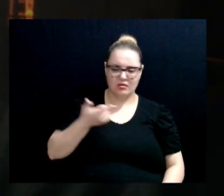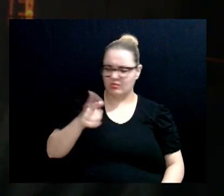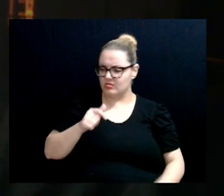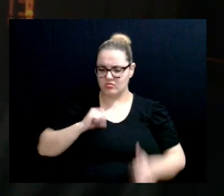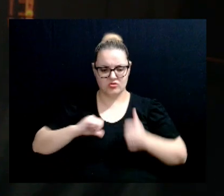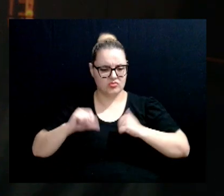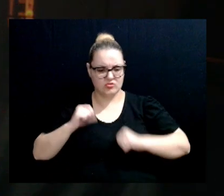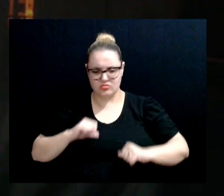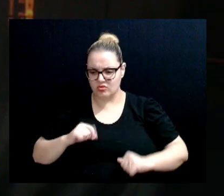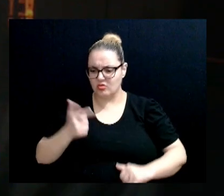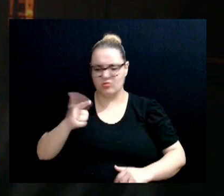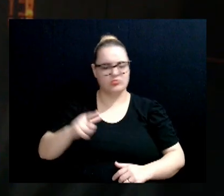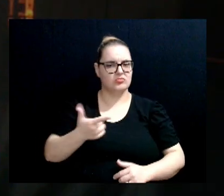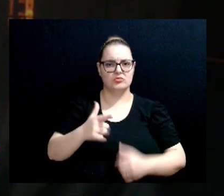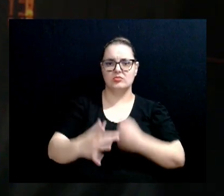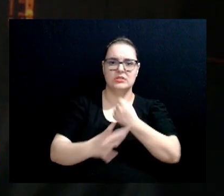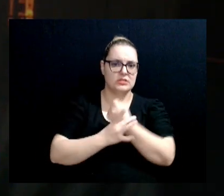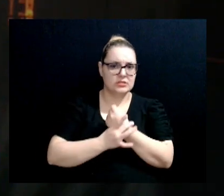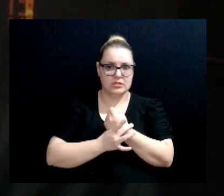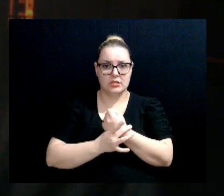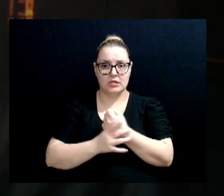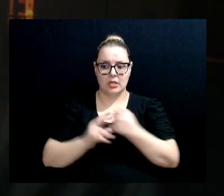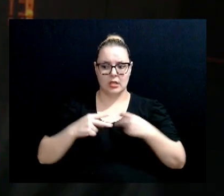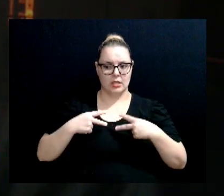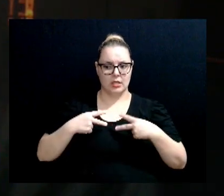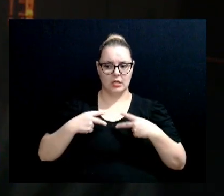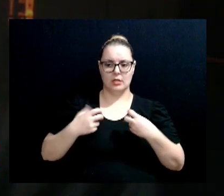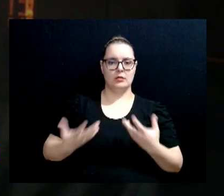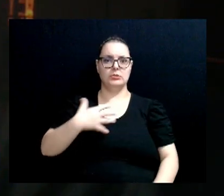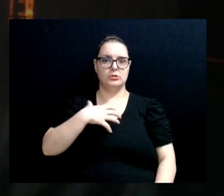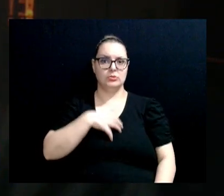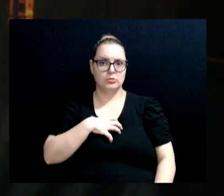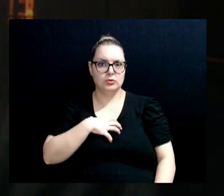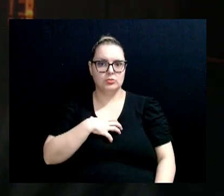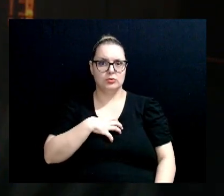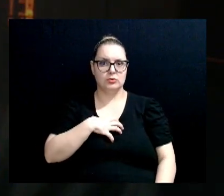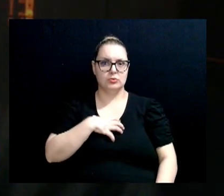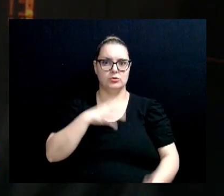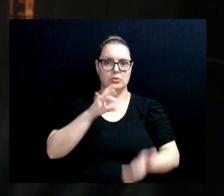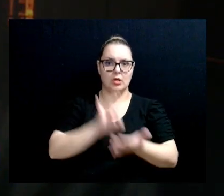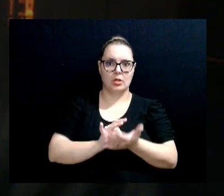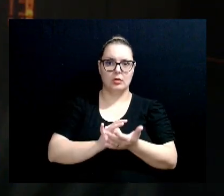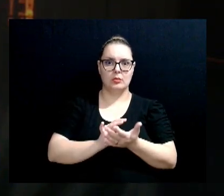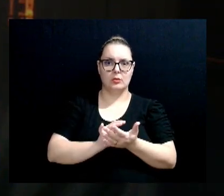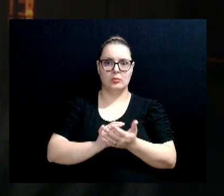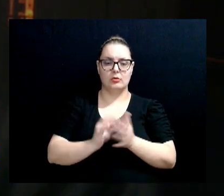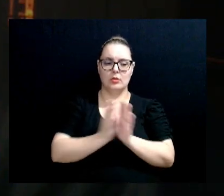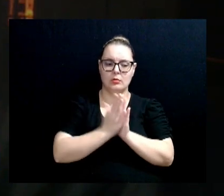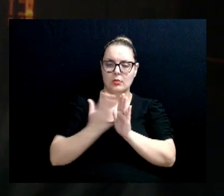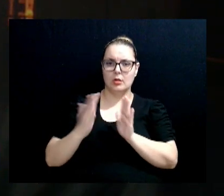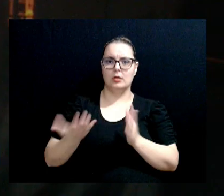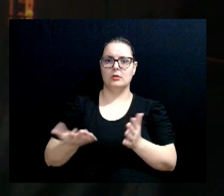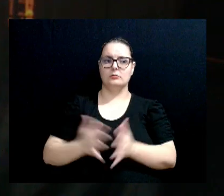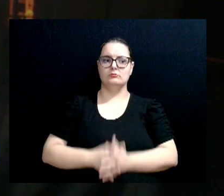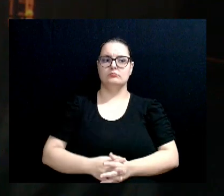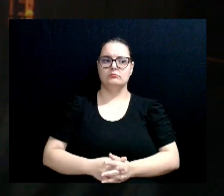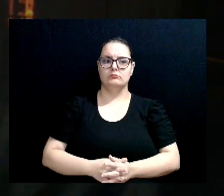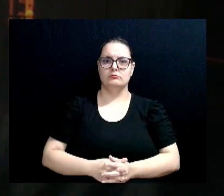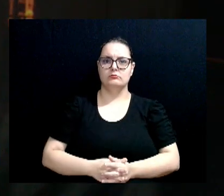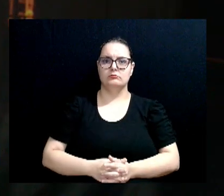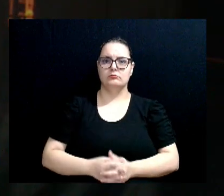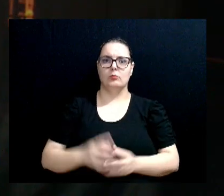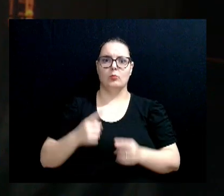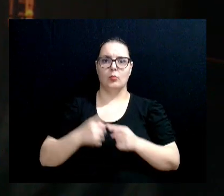insegura, ela não se vê da forma que ela está realmente no espelho. Por que que o